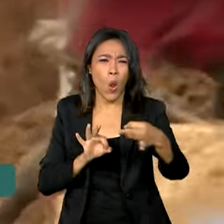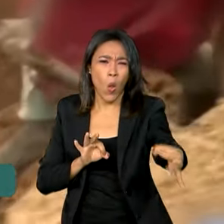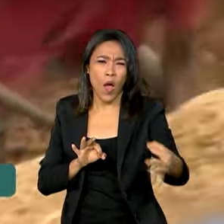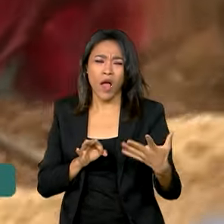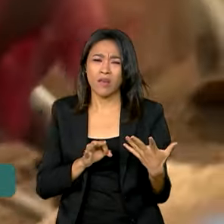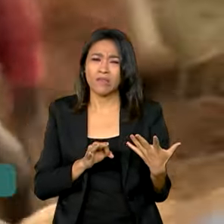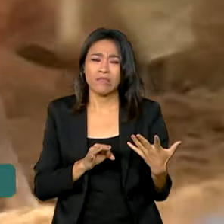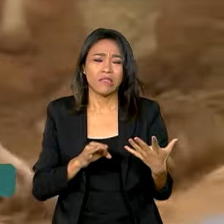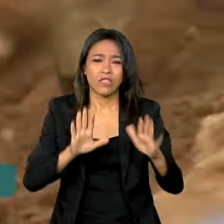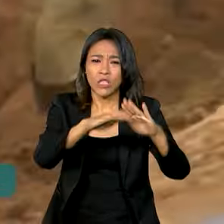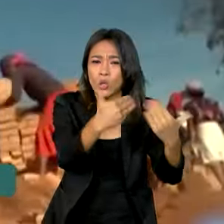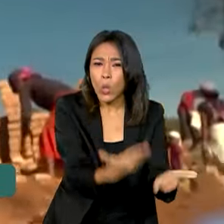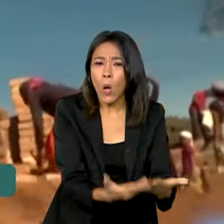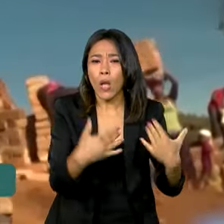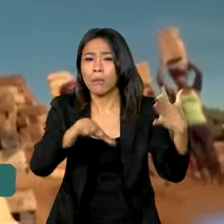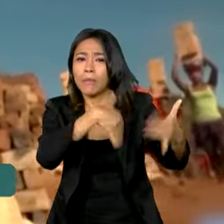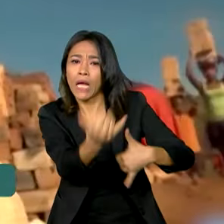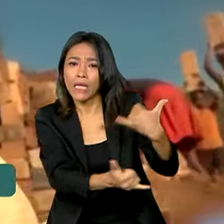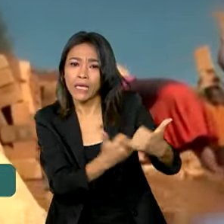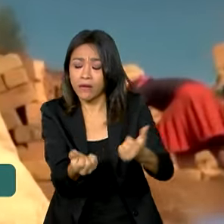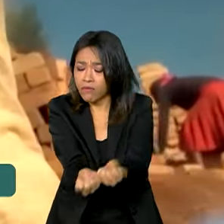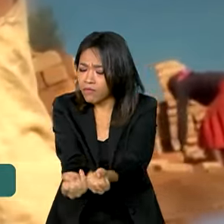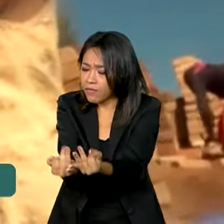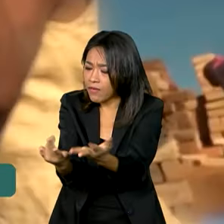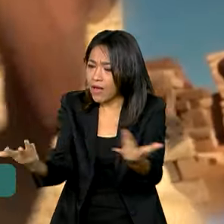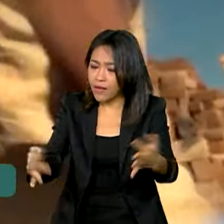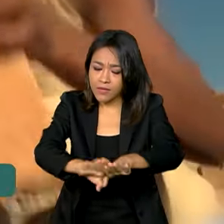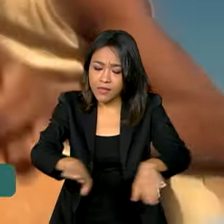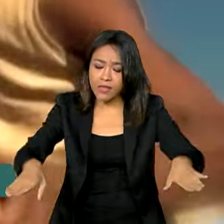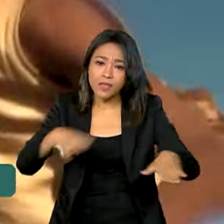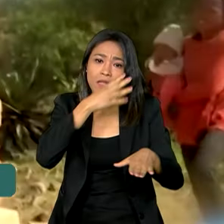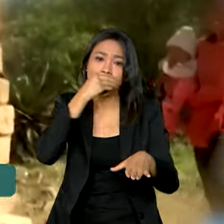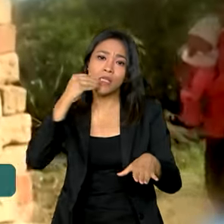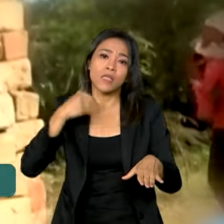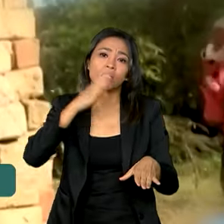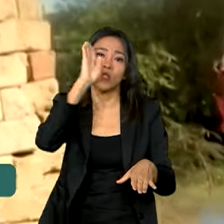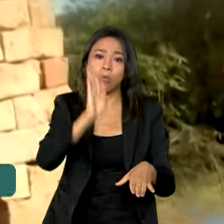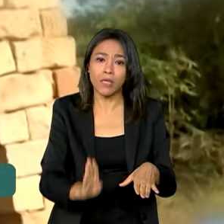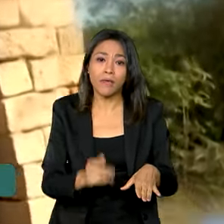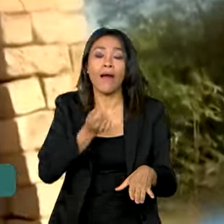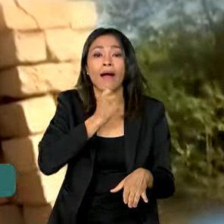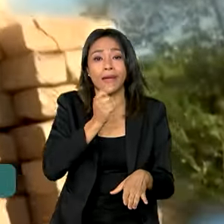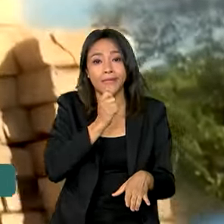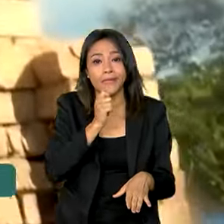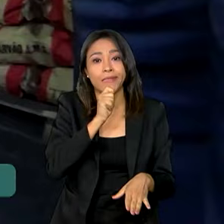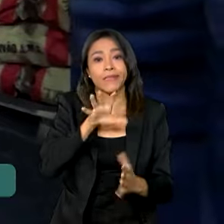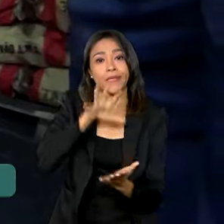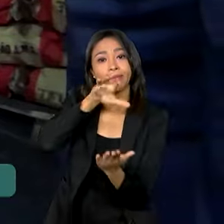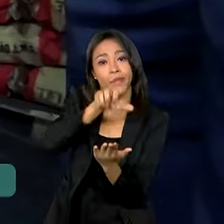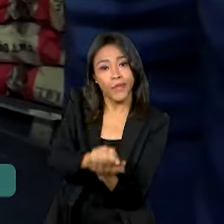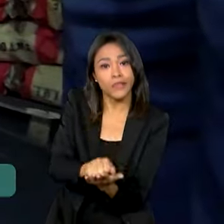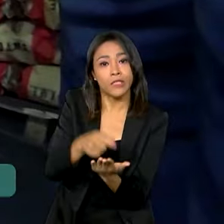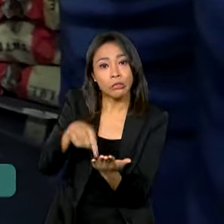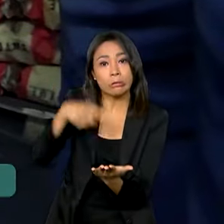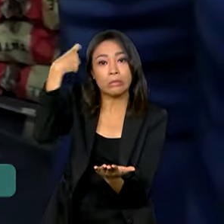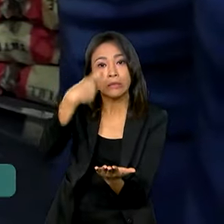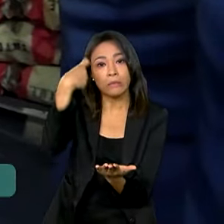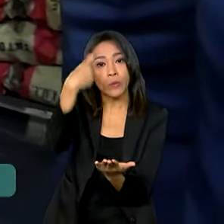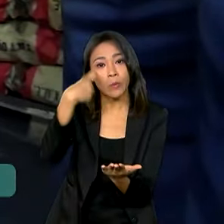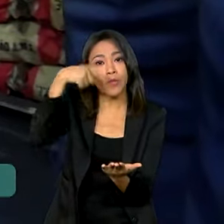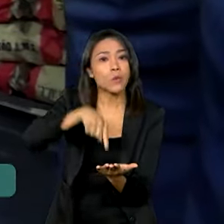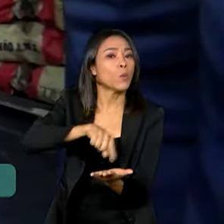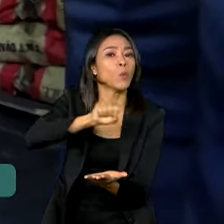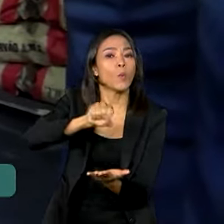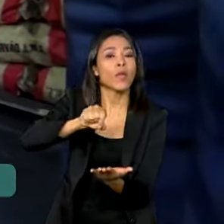e das brincadeiras, milhares de crianças e adolescentes no Brasil ainda fazem parte de uma estatística preocupante, a